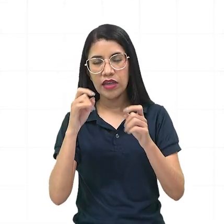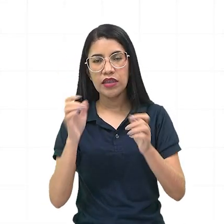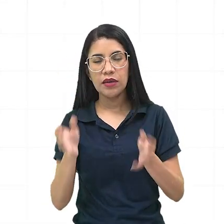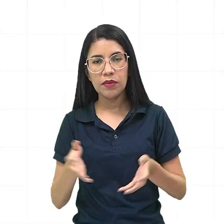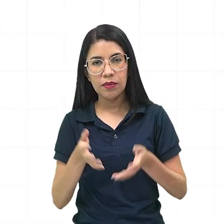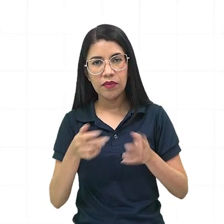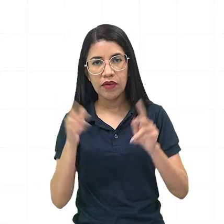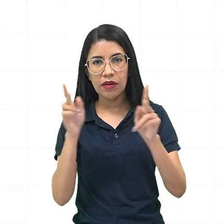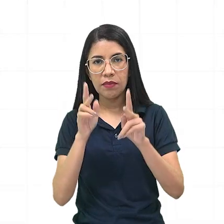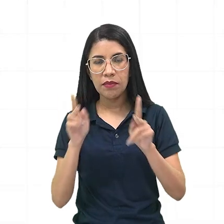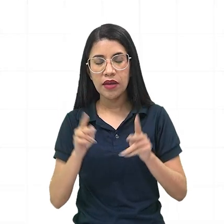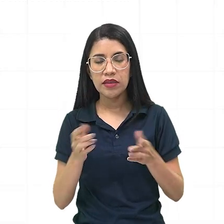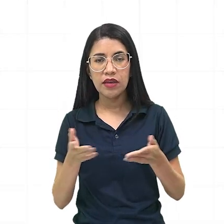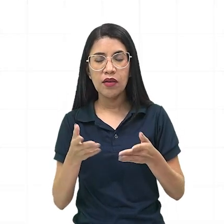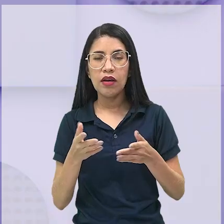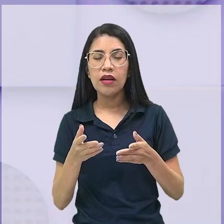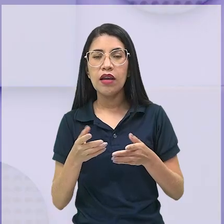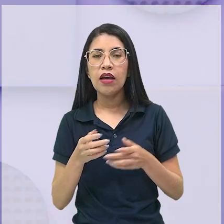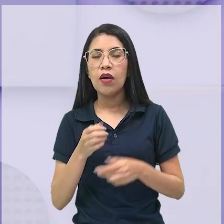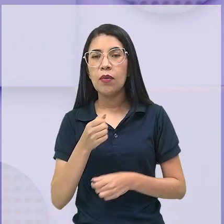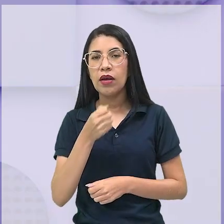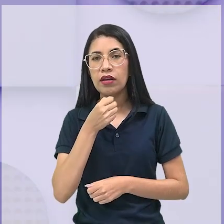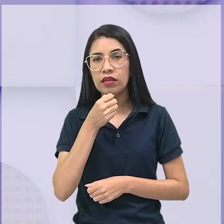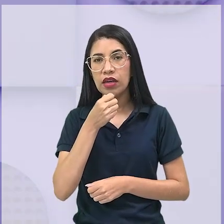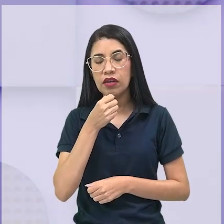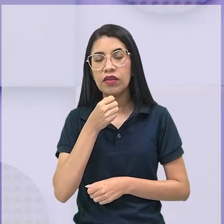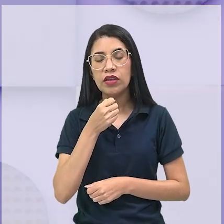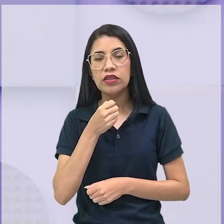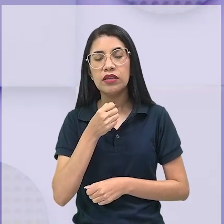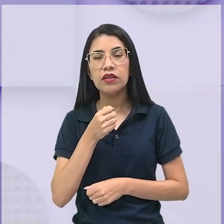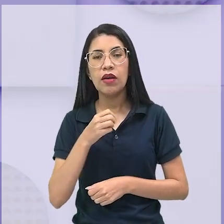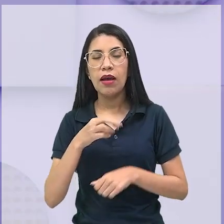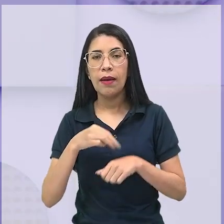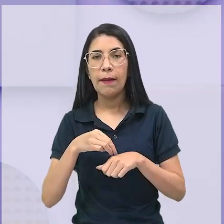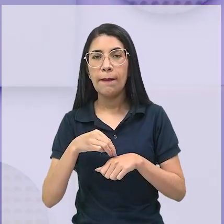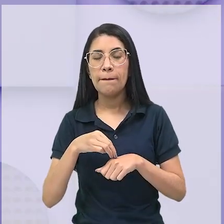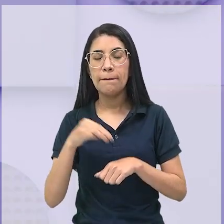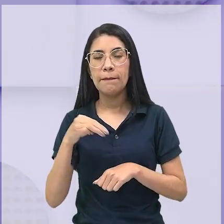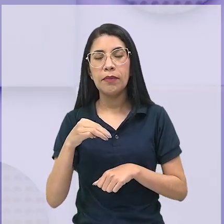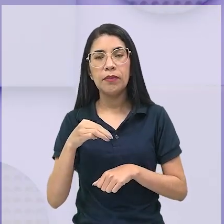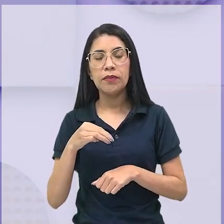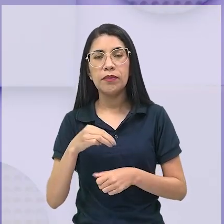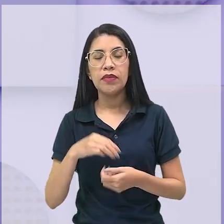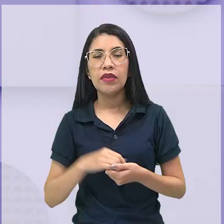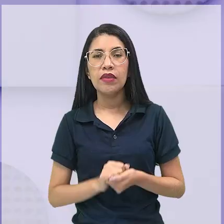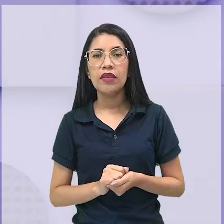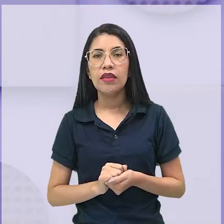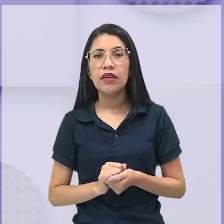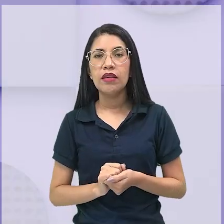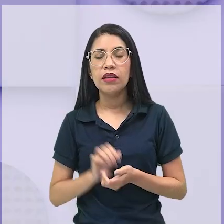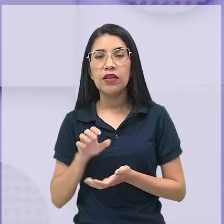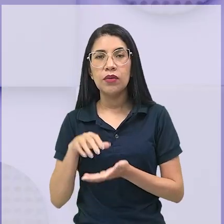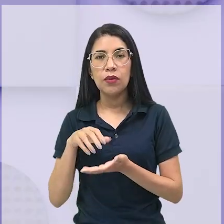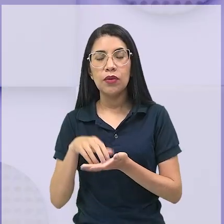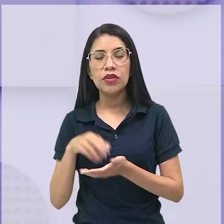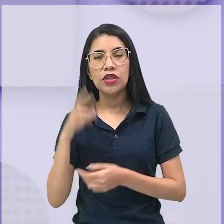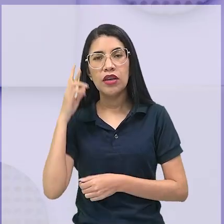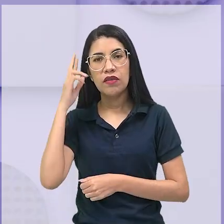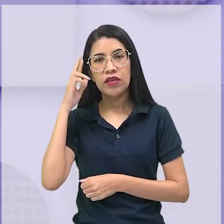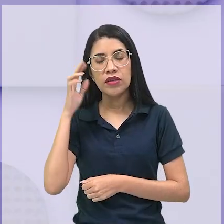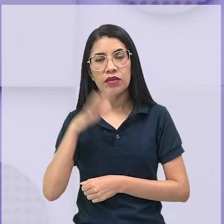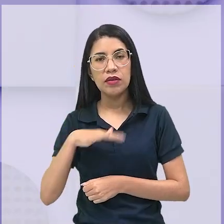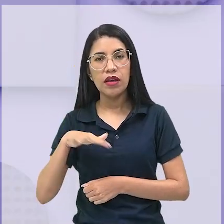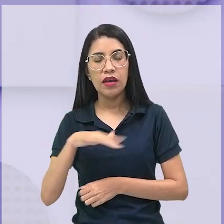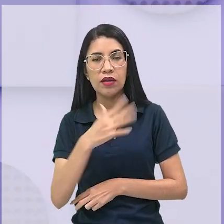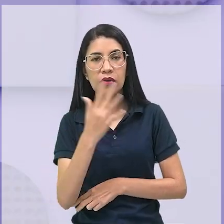quero te convidar para olhar essa entrevista da nossa querida Mercy, que é lá do Serviço de Reflexão Ambiental